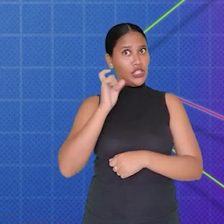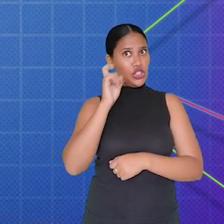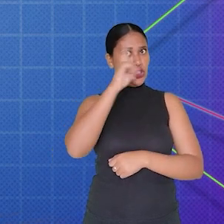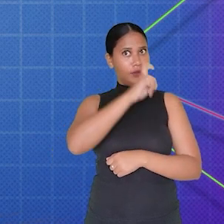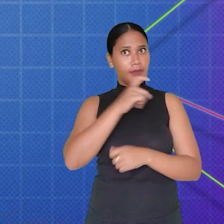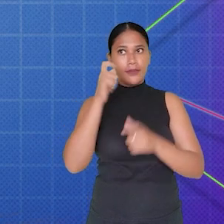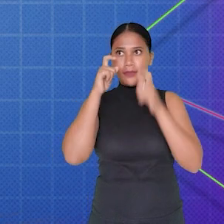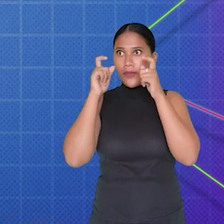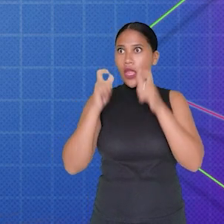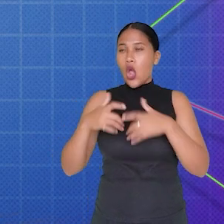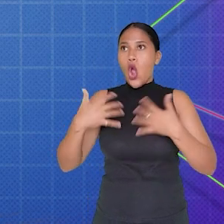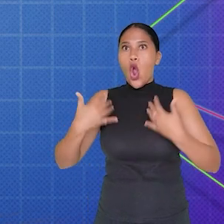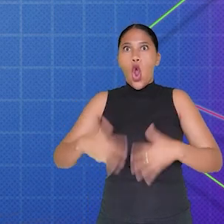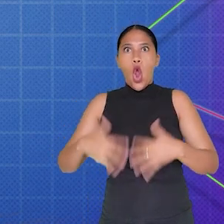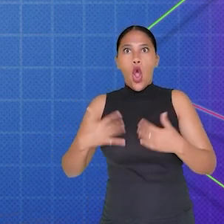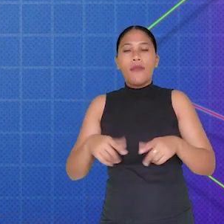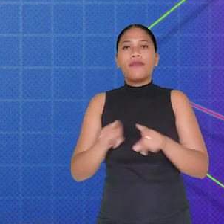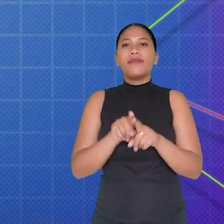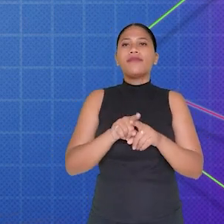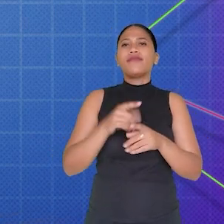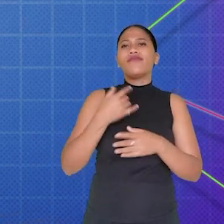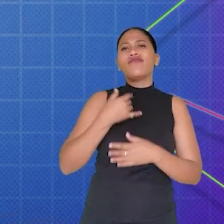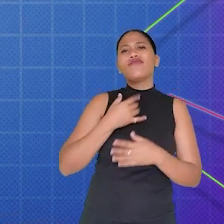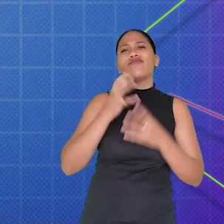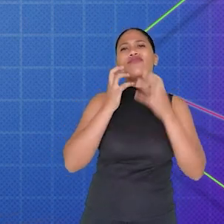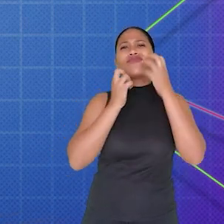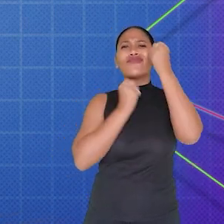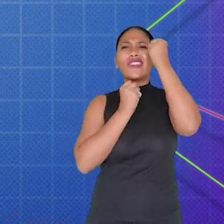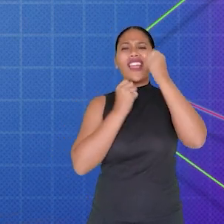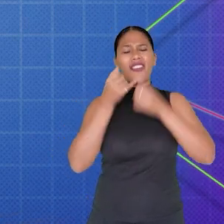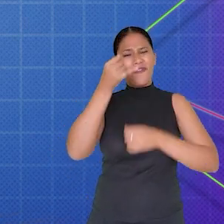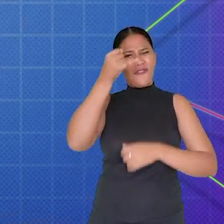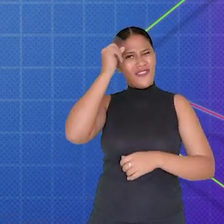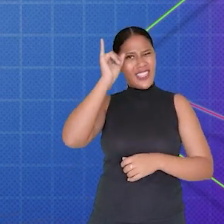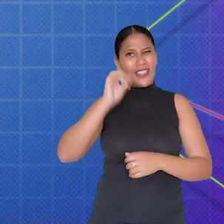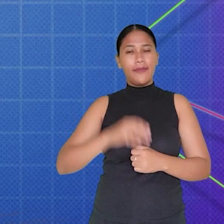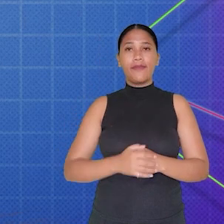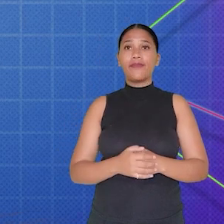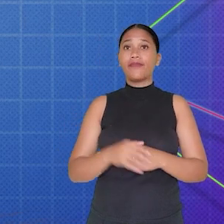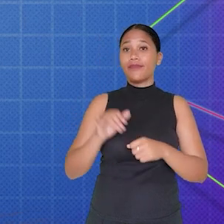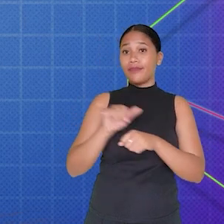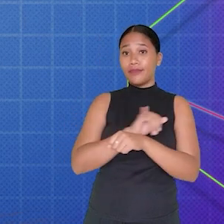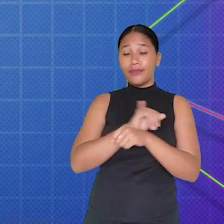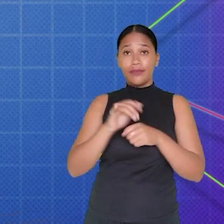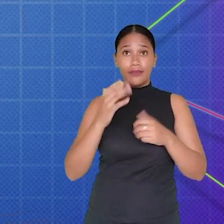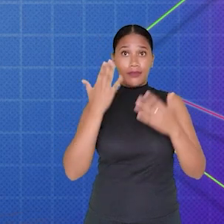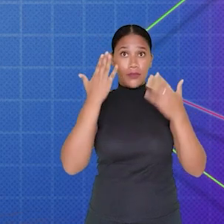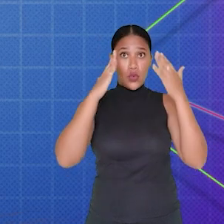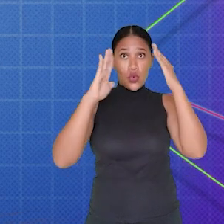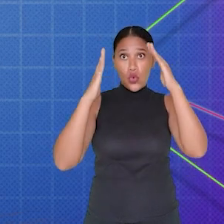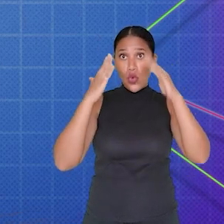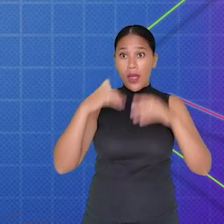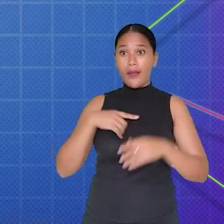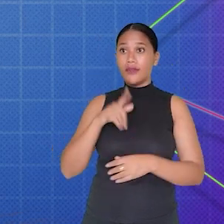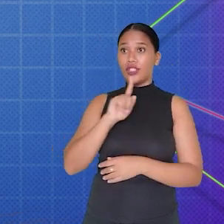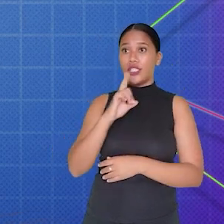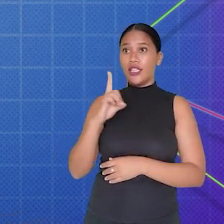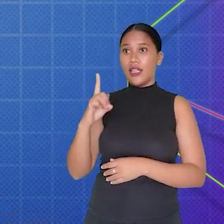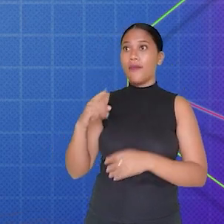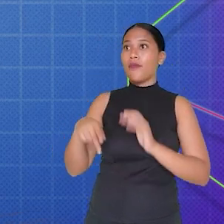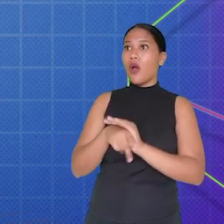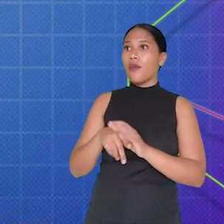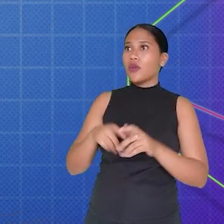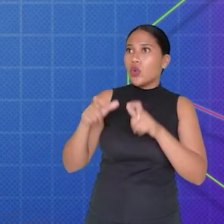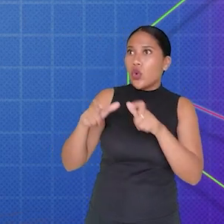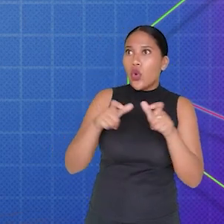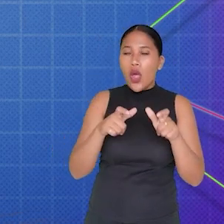progressivamente mais difíceis, mantendo o interesse do jogador e evitando a frustração. Já em um jogo de estratégia, o GDD pode definir